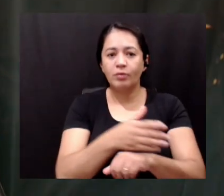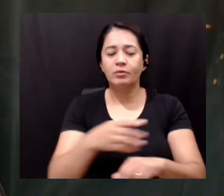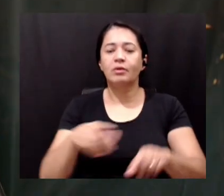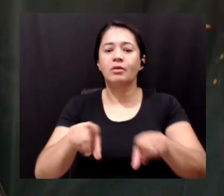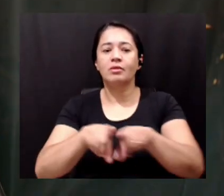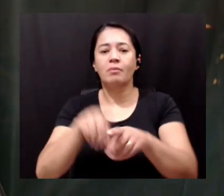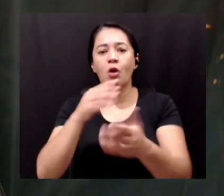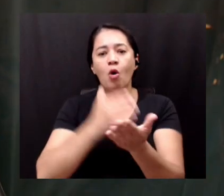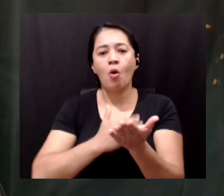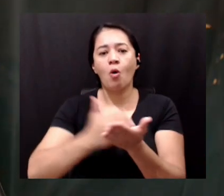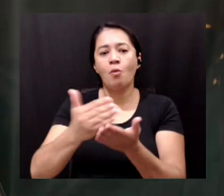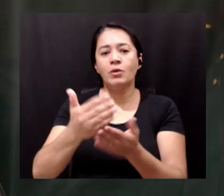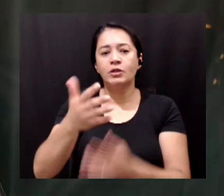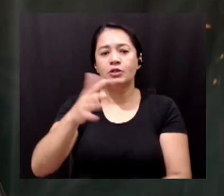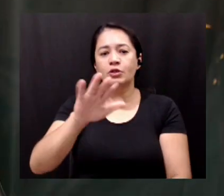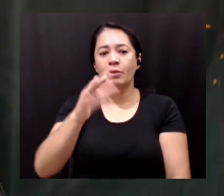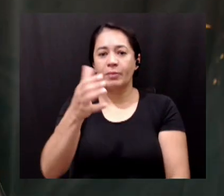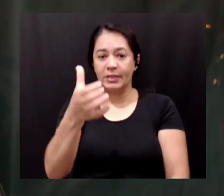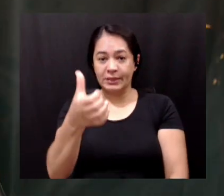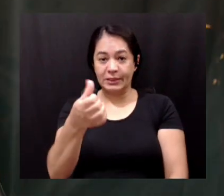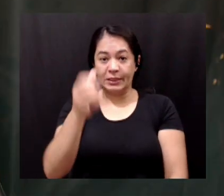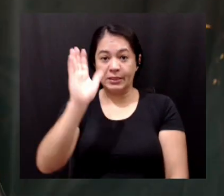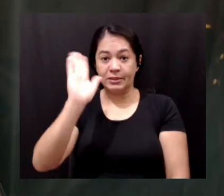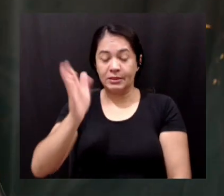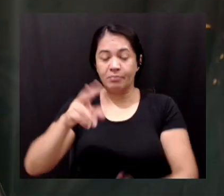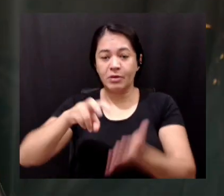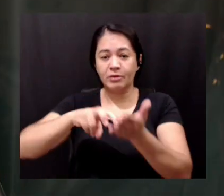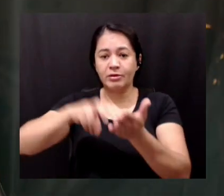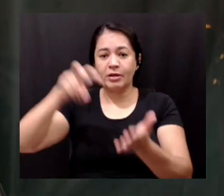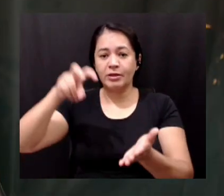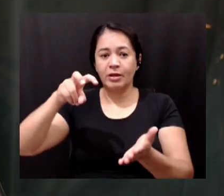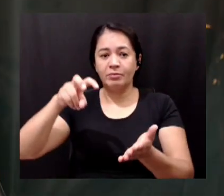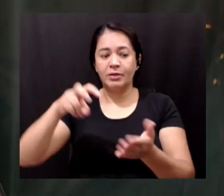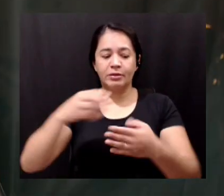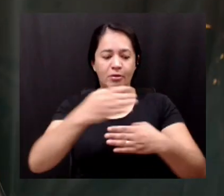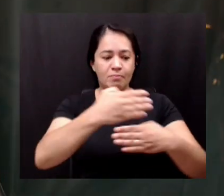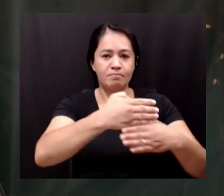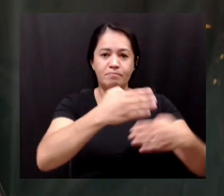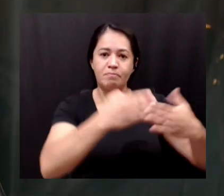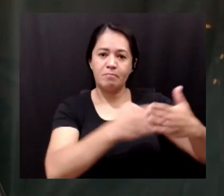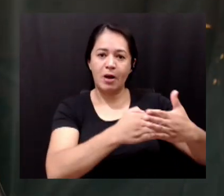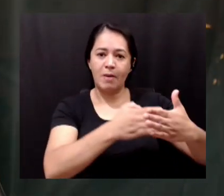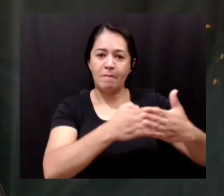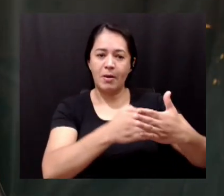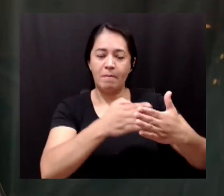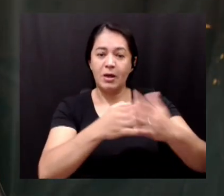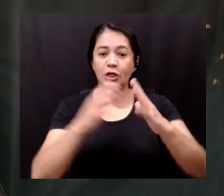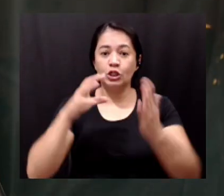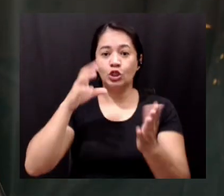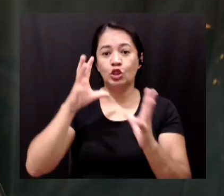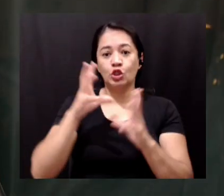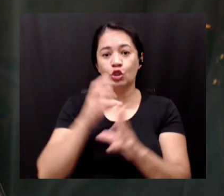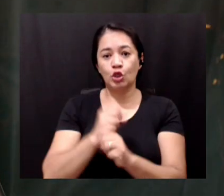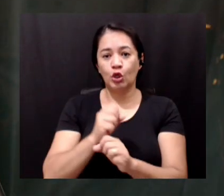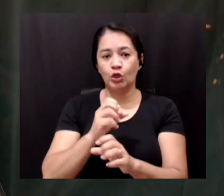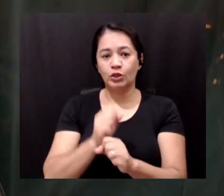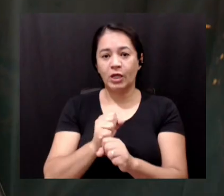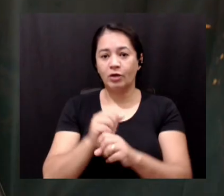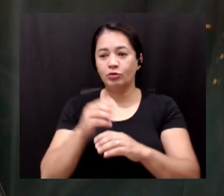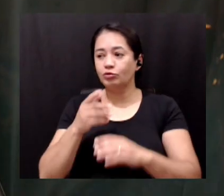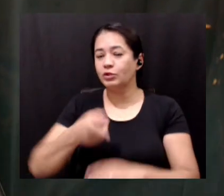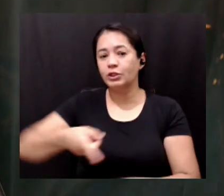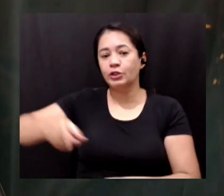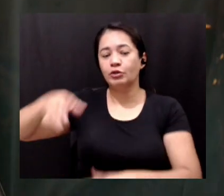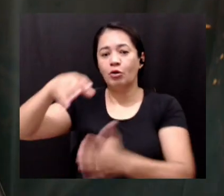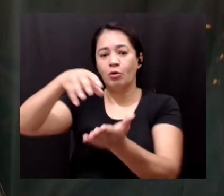das 6h30 da manhã e consiste no bloqueio total do sentido centro-bairro na rotatória do cruzamento entre as